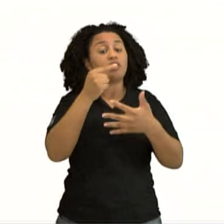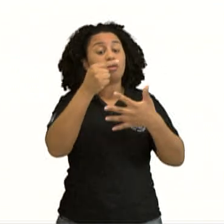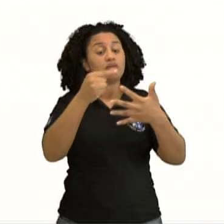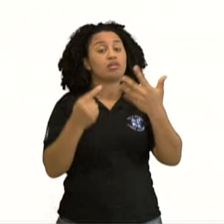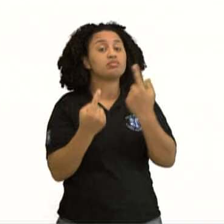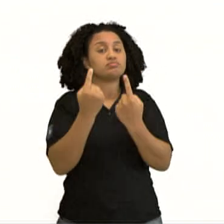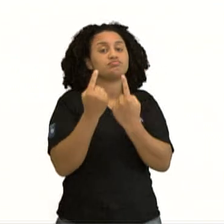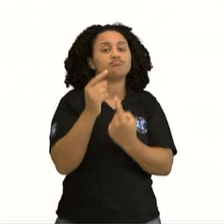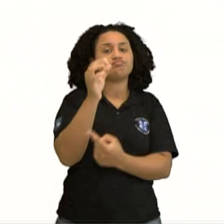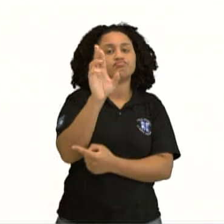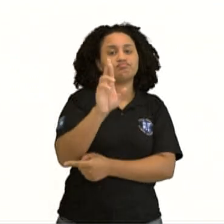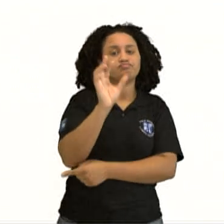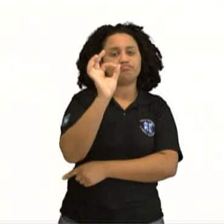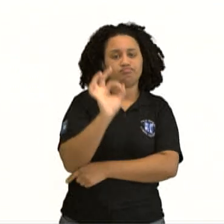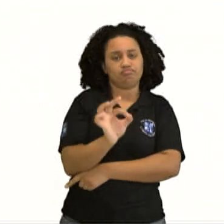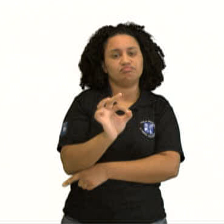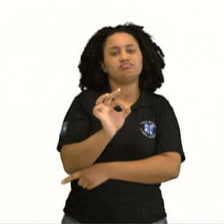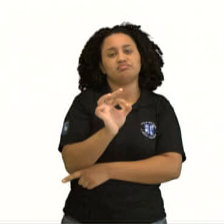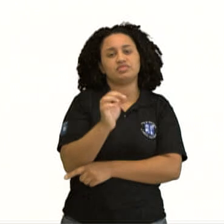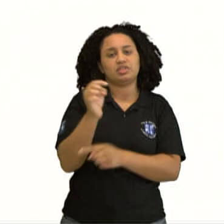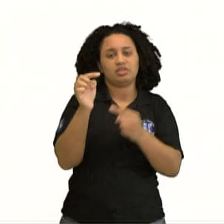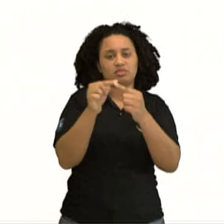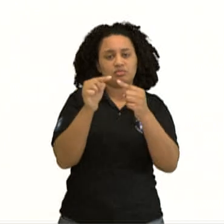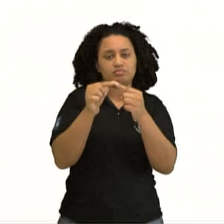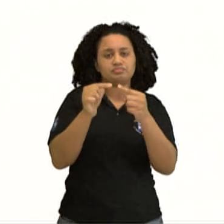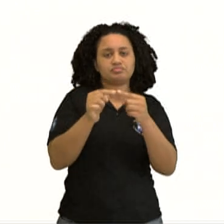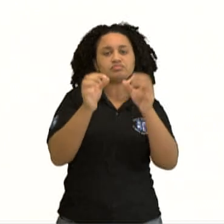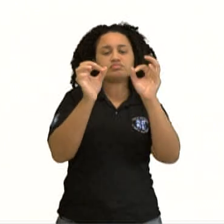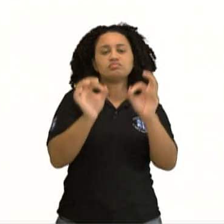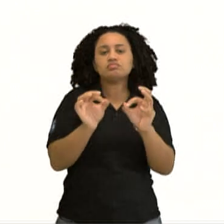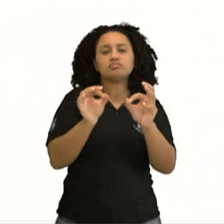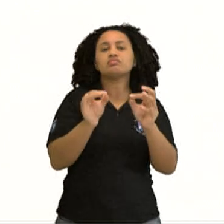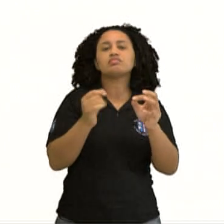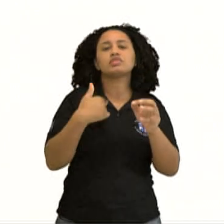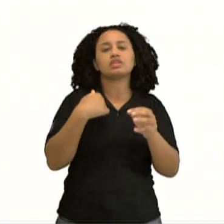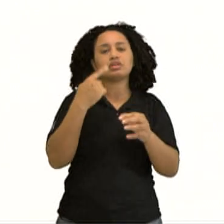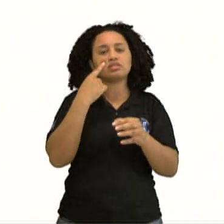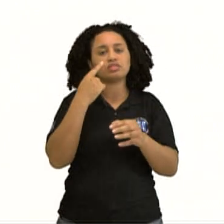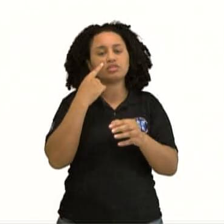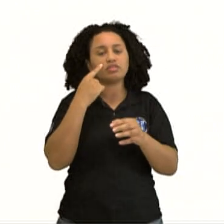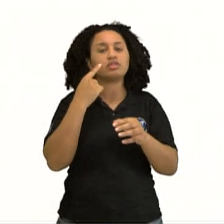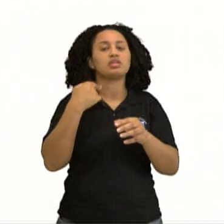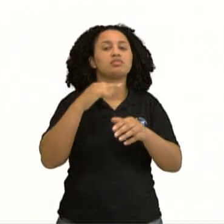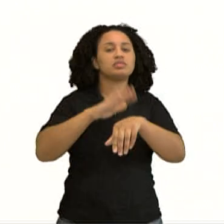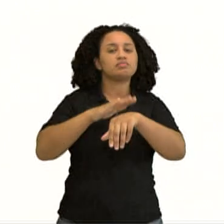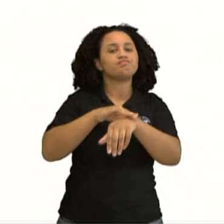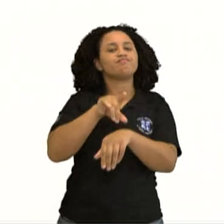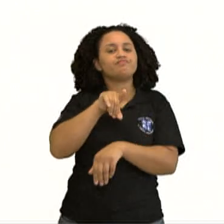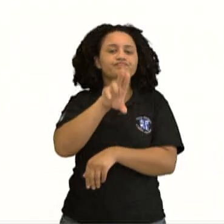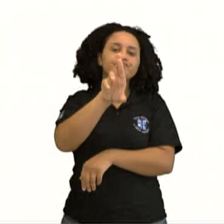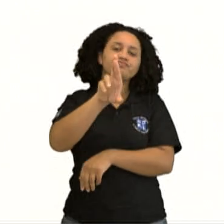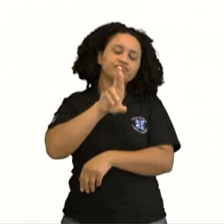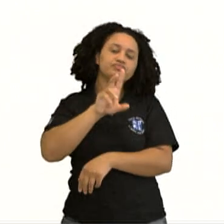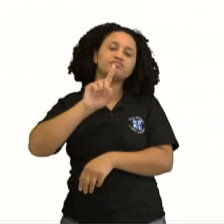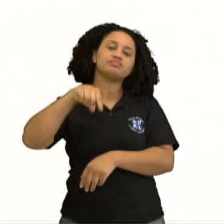D, 10 metros por segundo ao quadrado. Ou alternativa E, 6 metros por segundo ao quadrado. Eu vou dar um tempinho para vocês